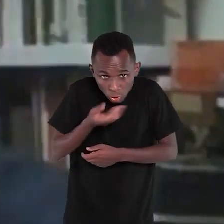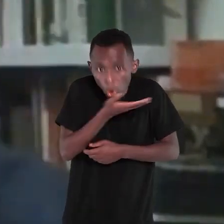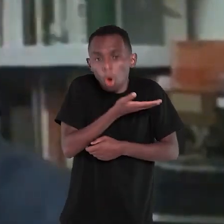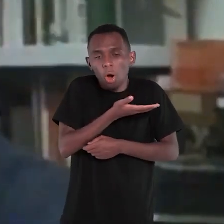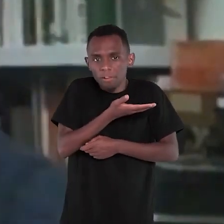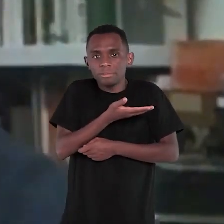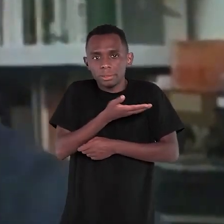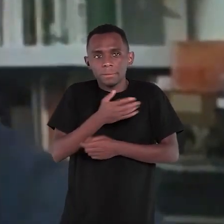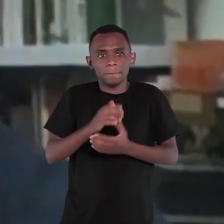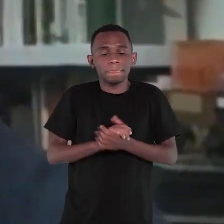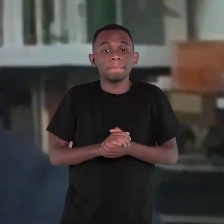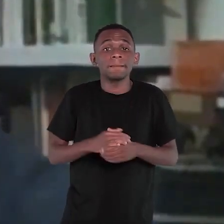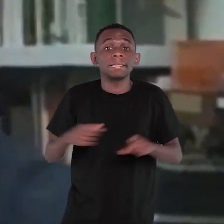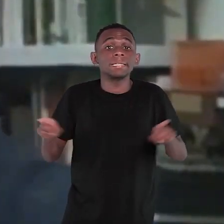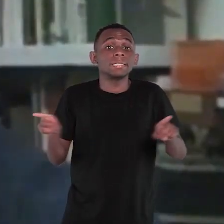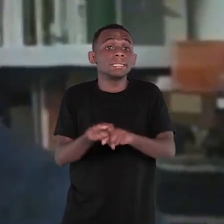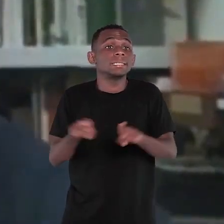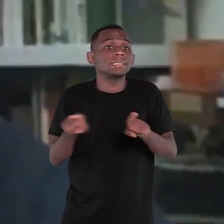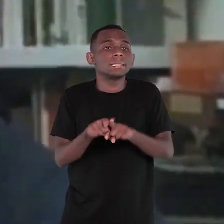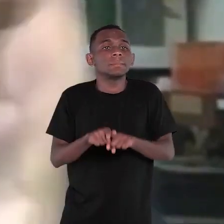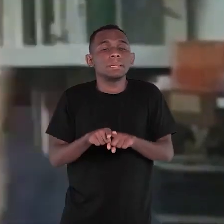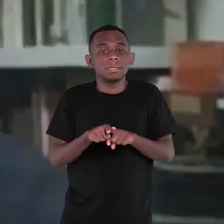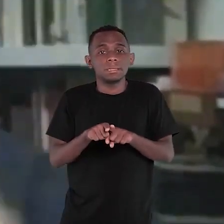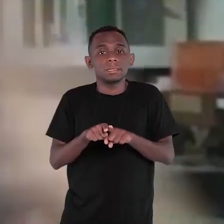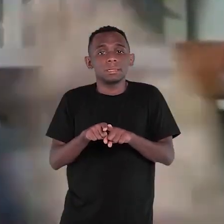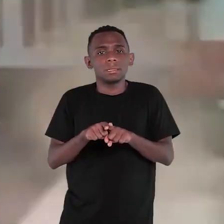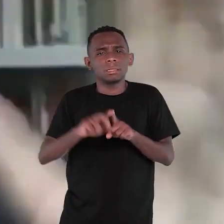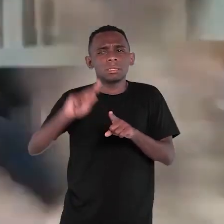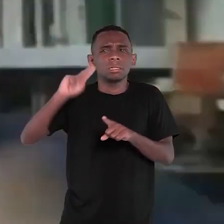Atualidades, né? E